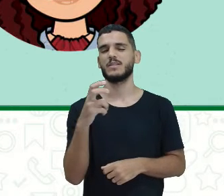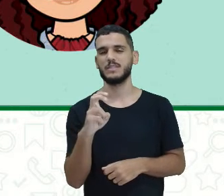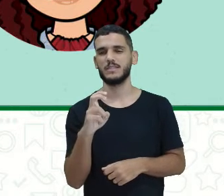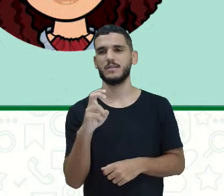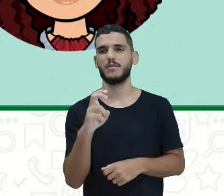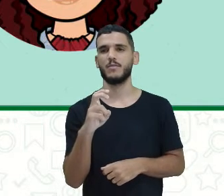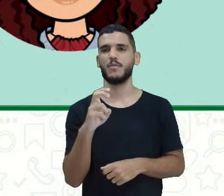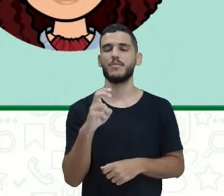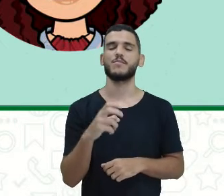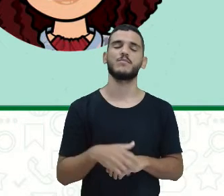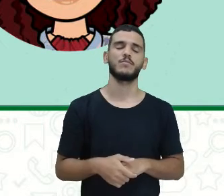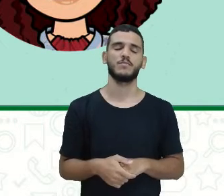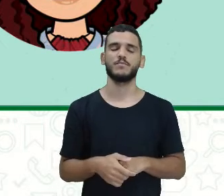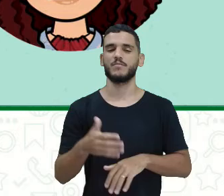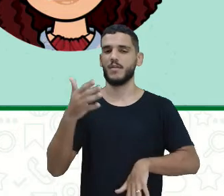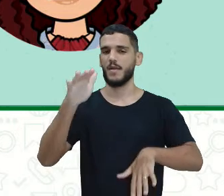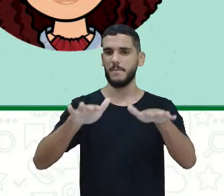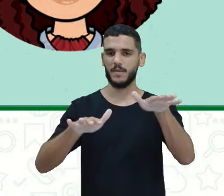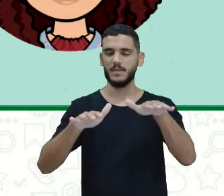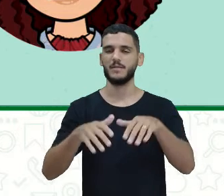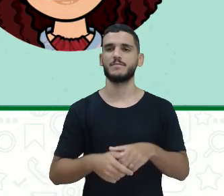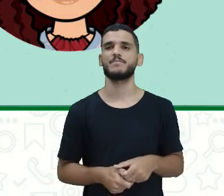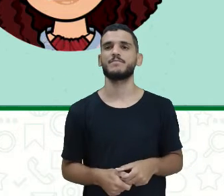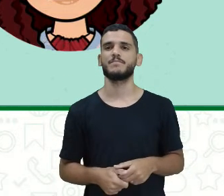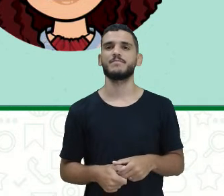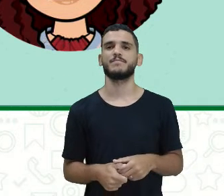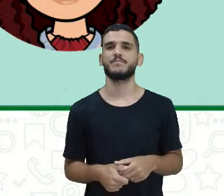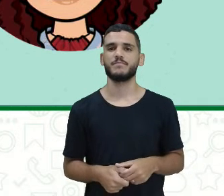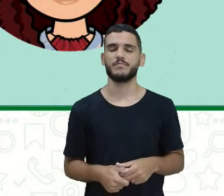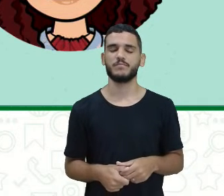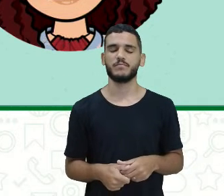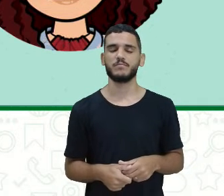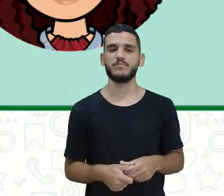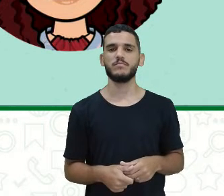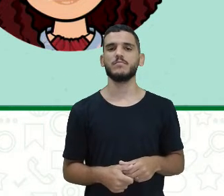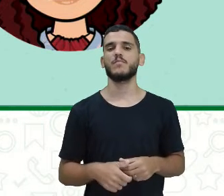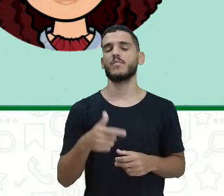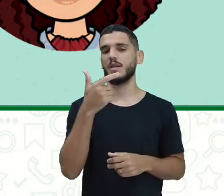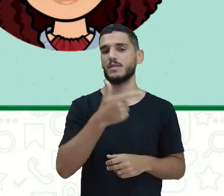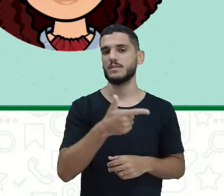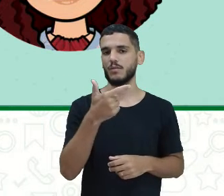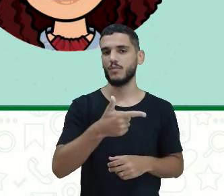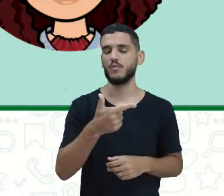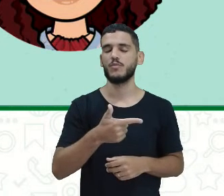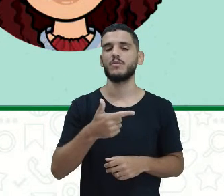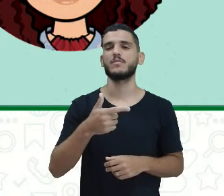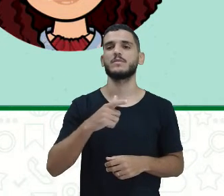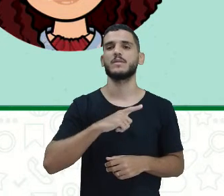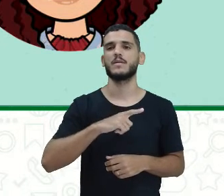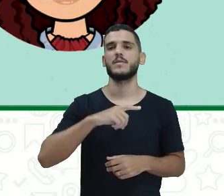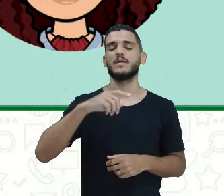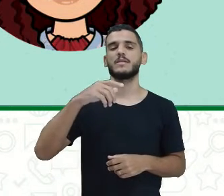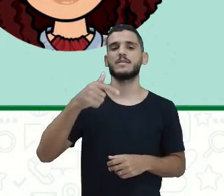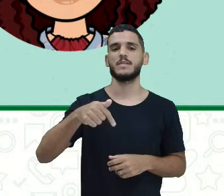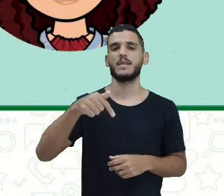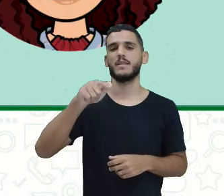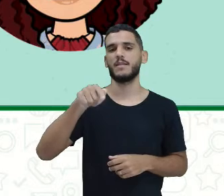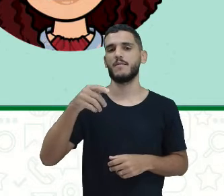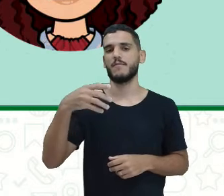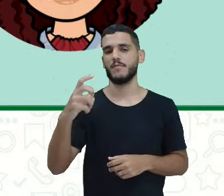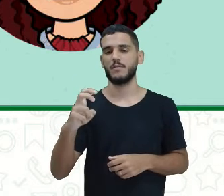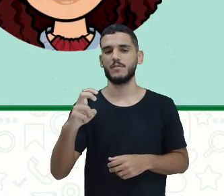a média dele, tá? Então, no segundo bimestre ele teve